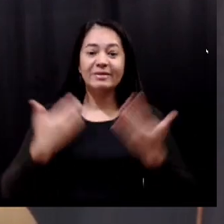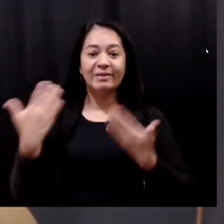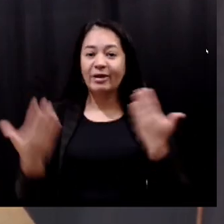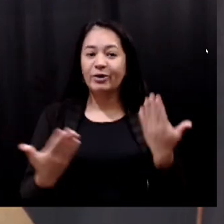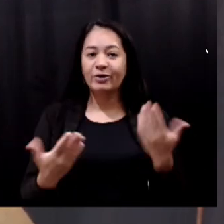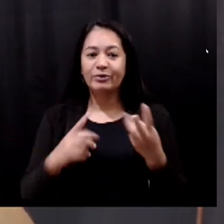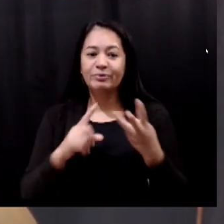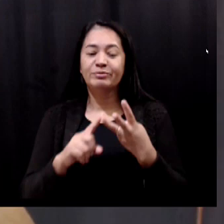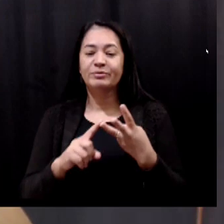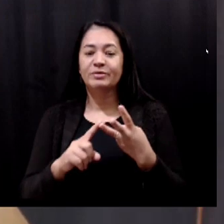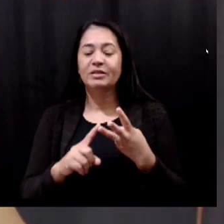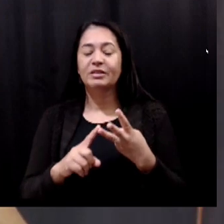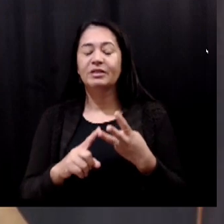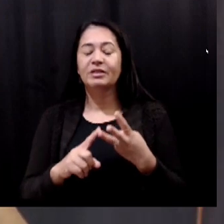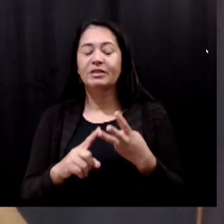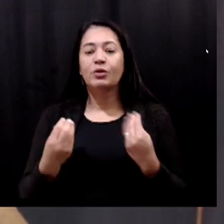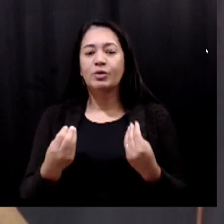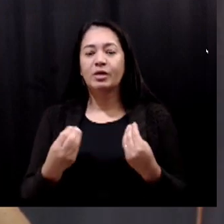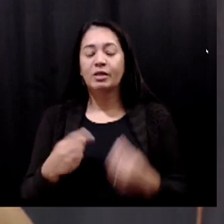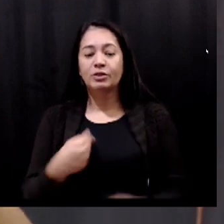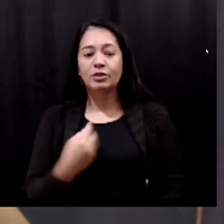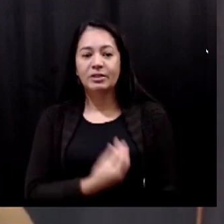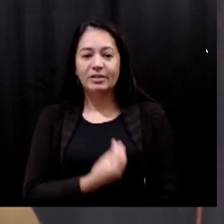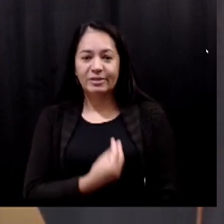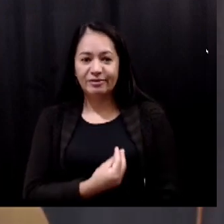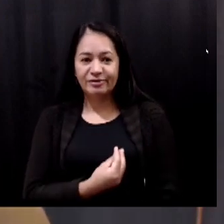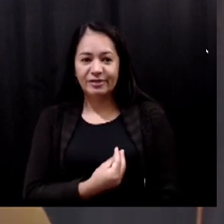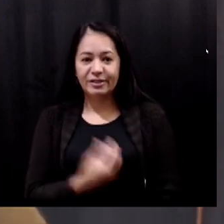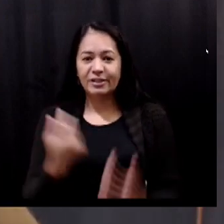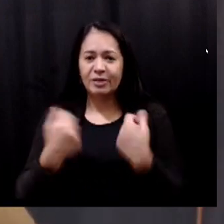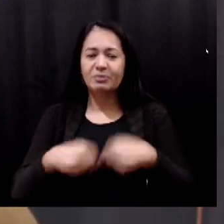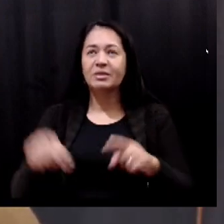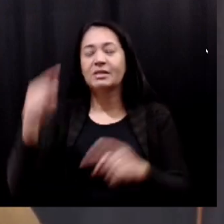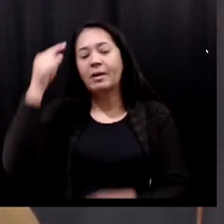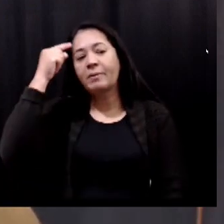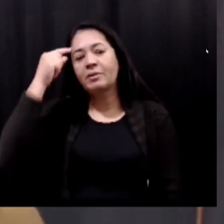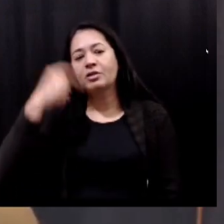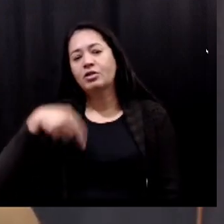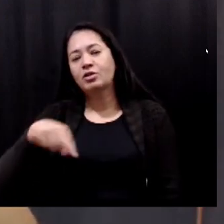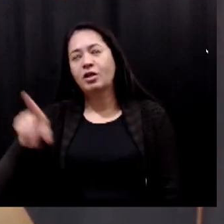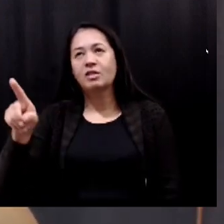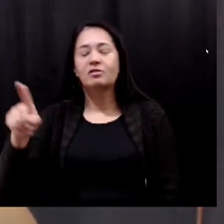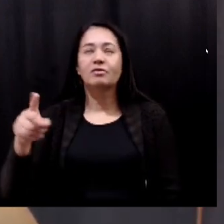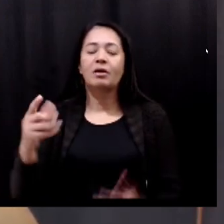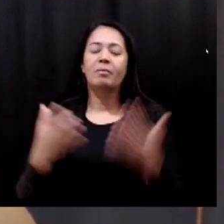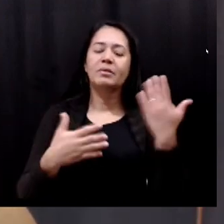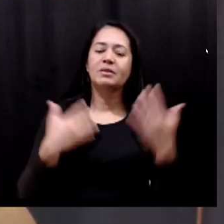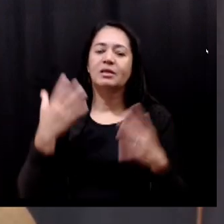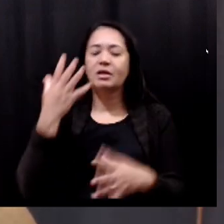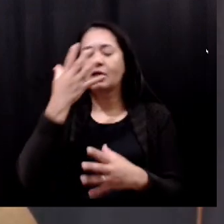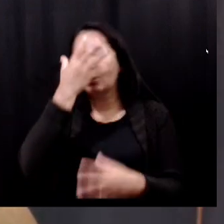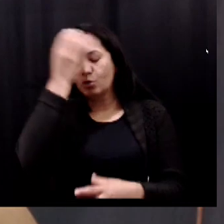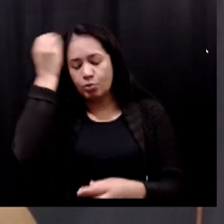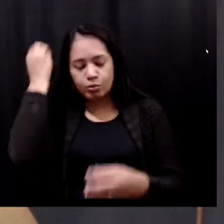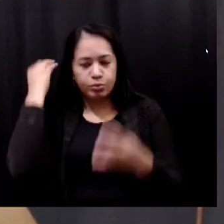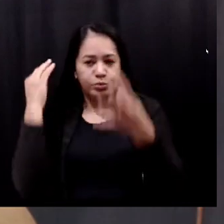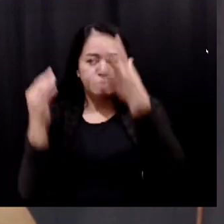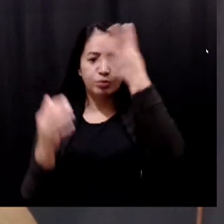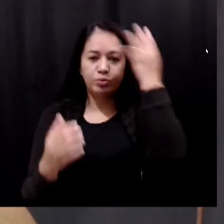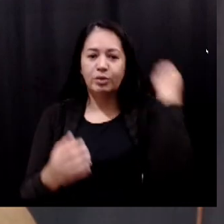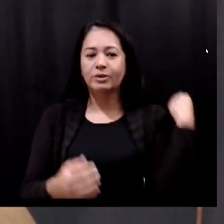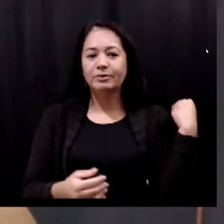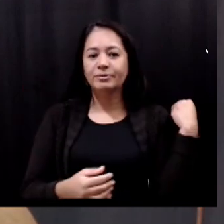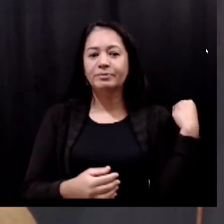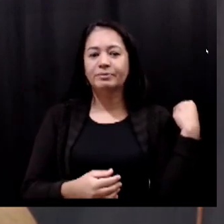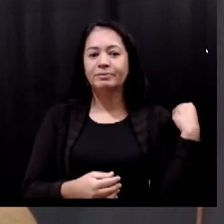uma nuance para a nossa vida que a gente não precisa pensar, que a gente vai esquecer um pouco daquele peso que a gente tem no dia a dia, né? Então,